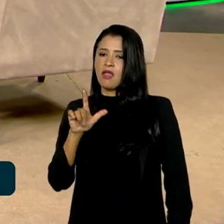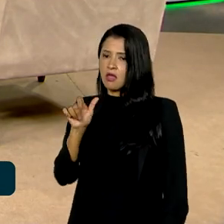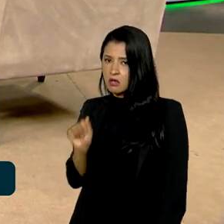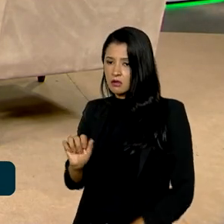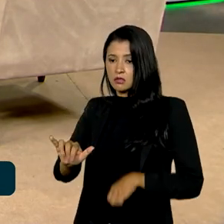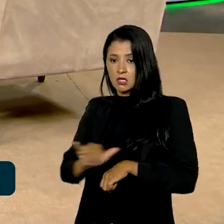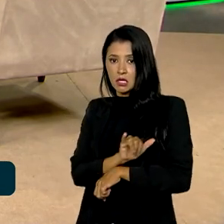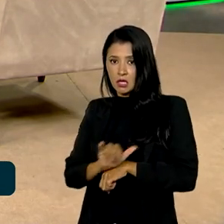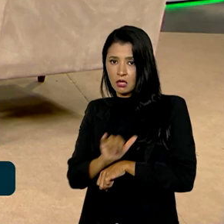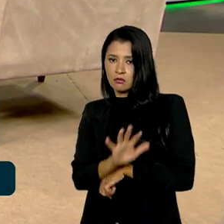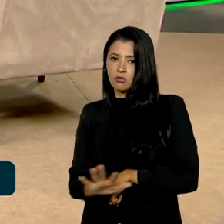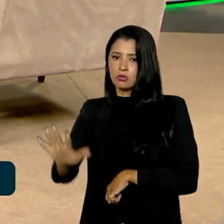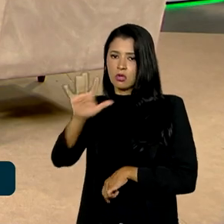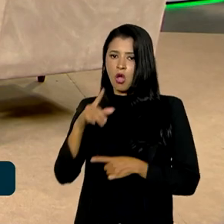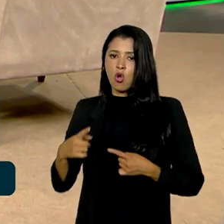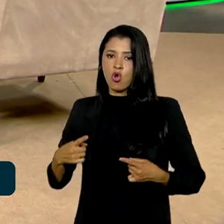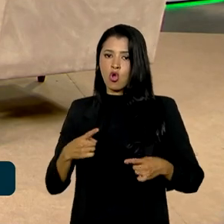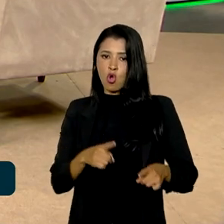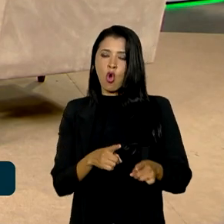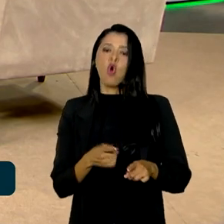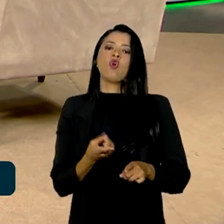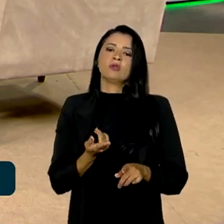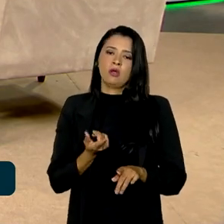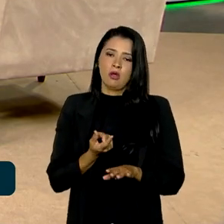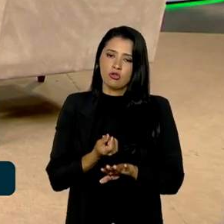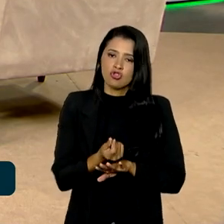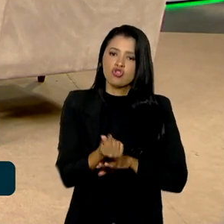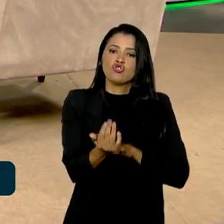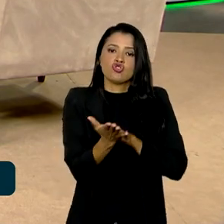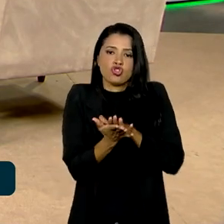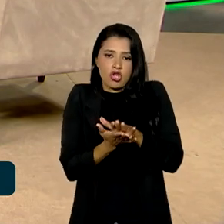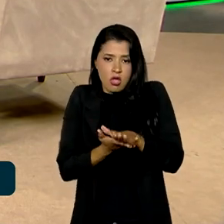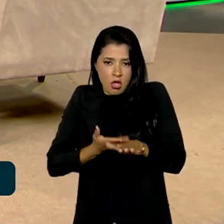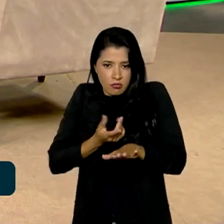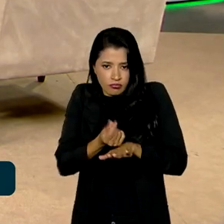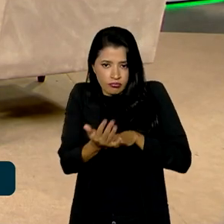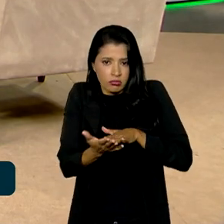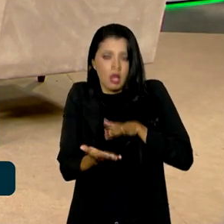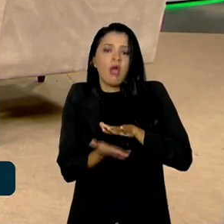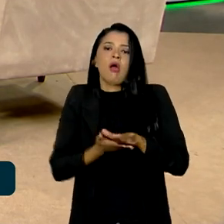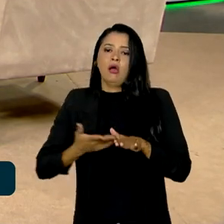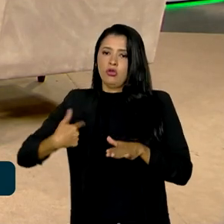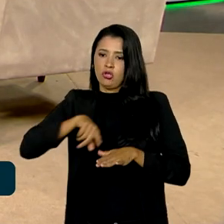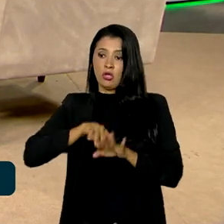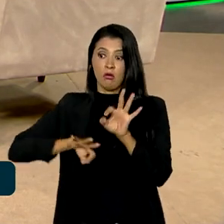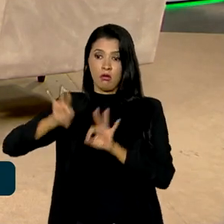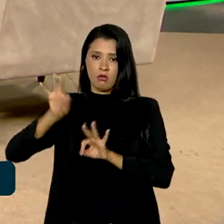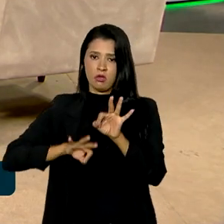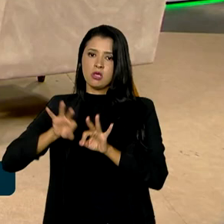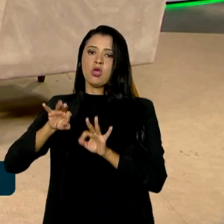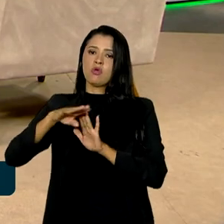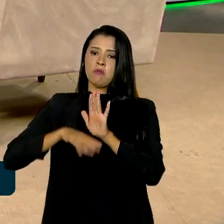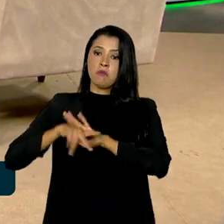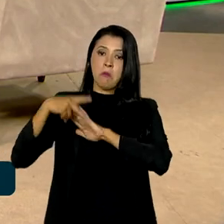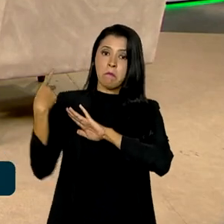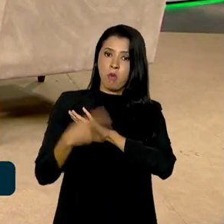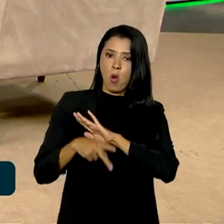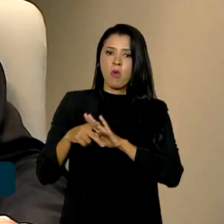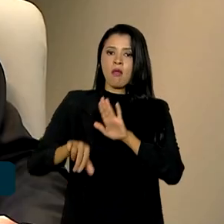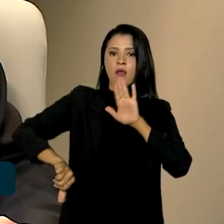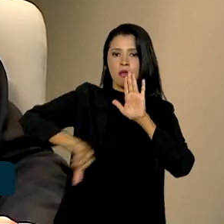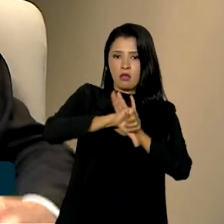Estratégia Nacional de Combate à Lavagem de Dinheiro, nós estamos fazendo uma agenda específica lá em relação a crimes